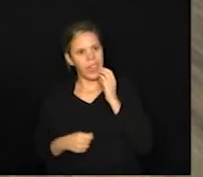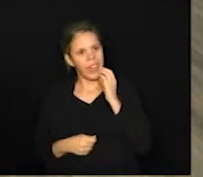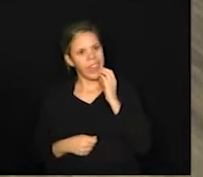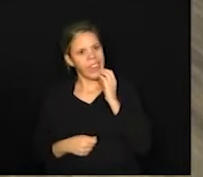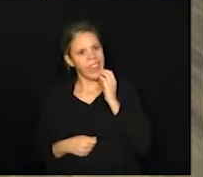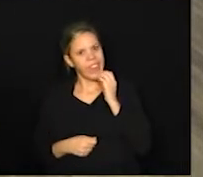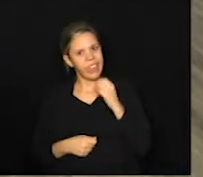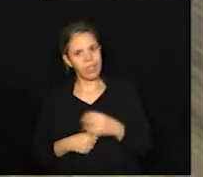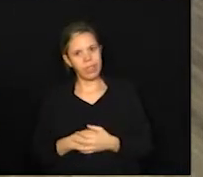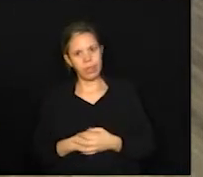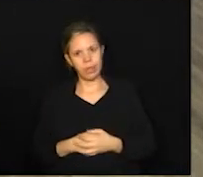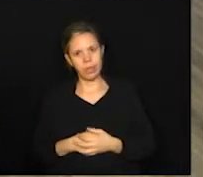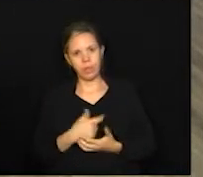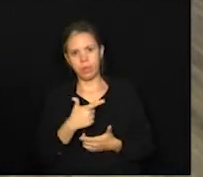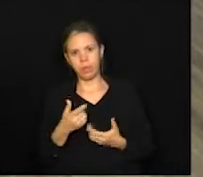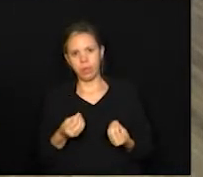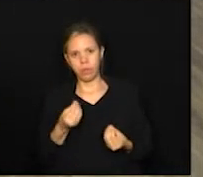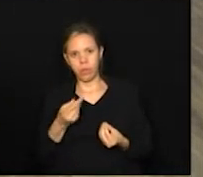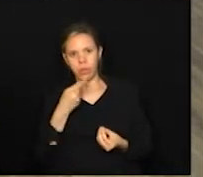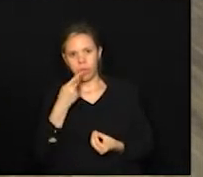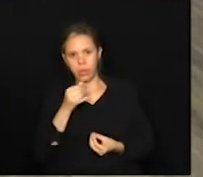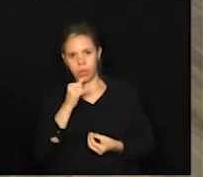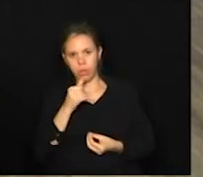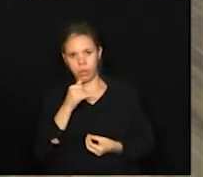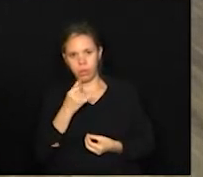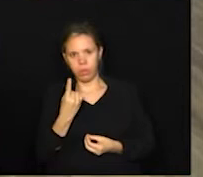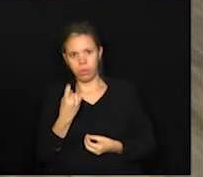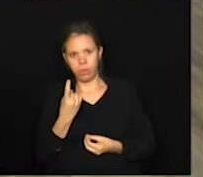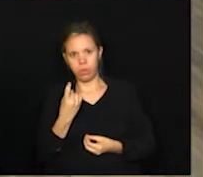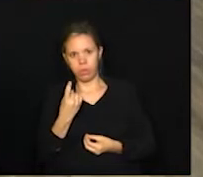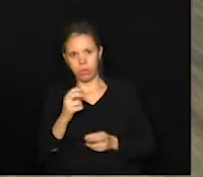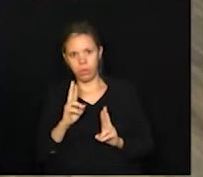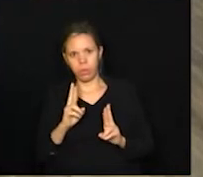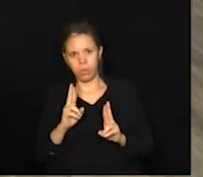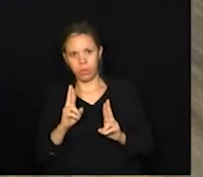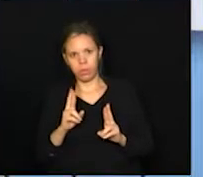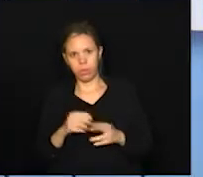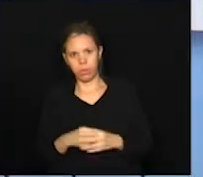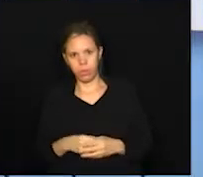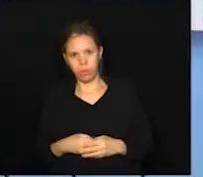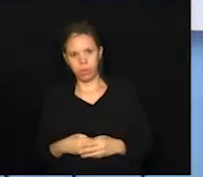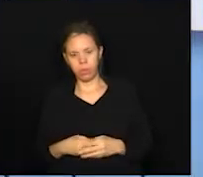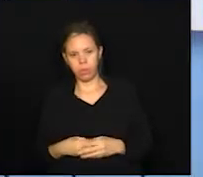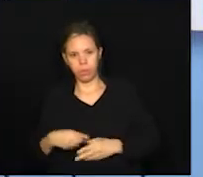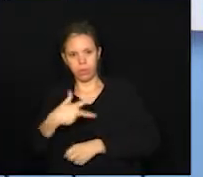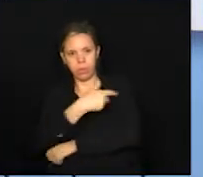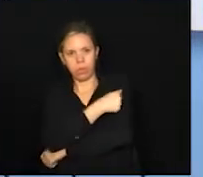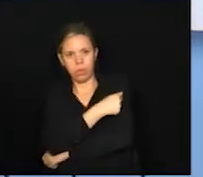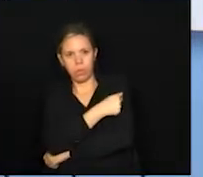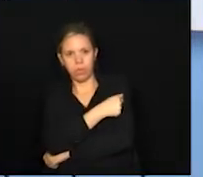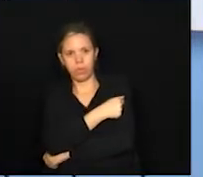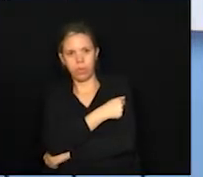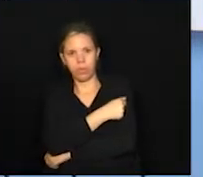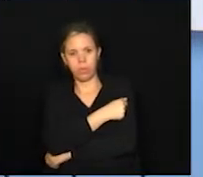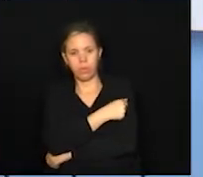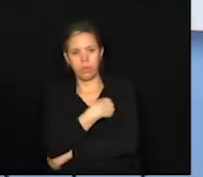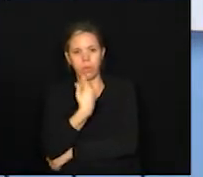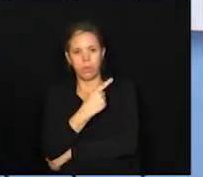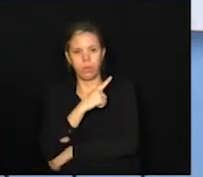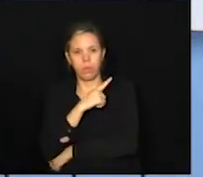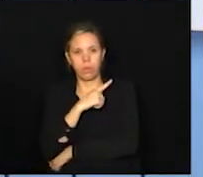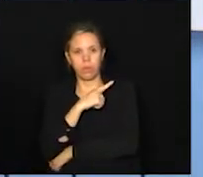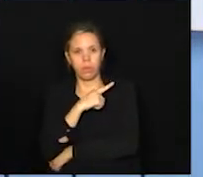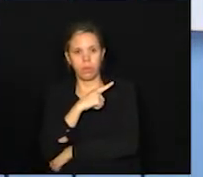mesmo. E olha, não tem como não falar que a única esperança é a vacinação. E a gente tem